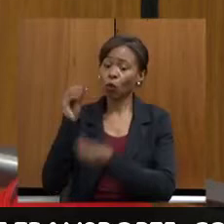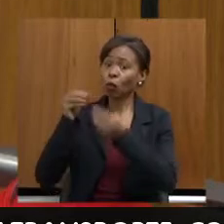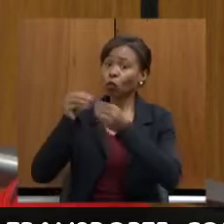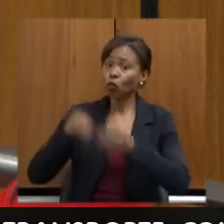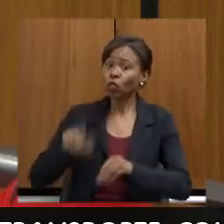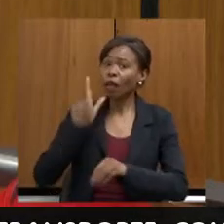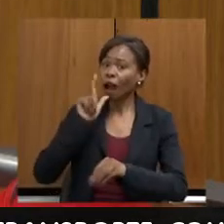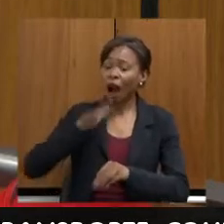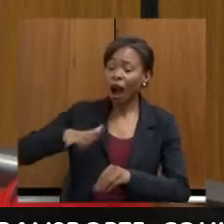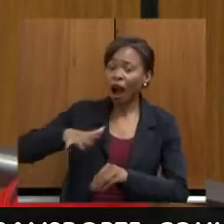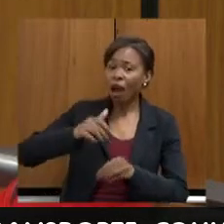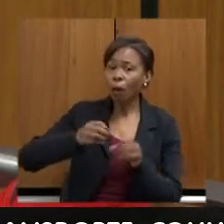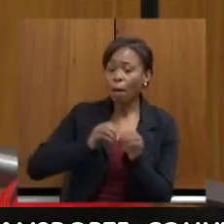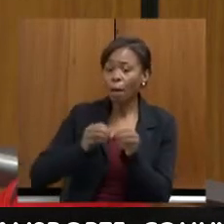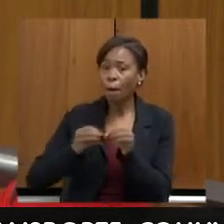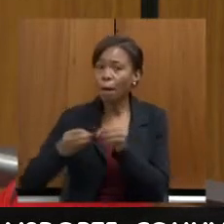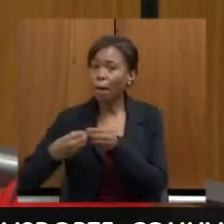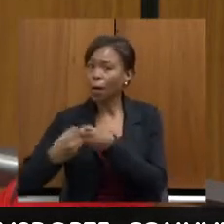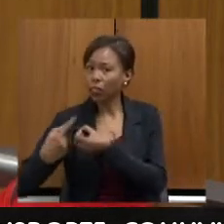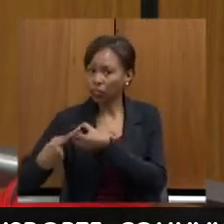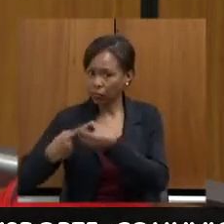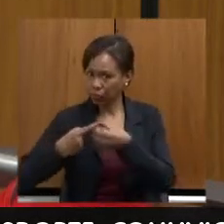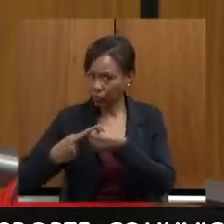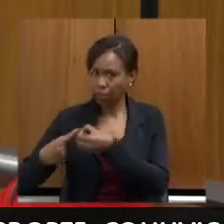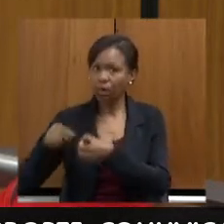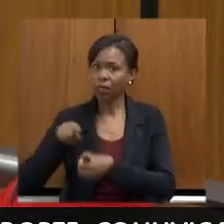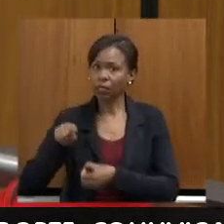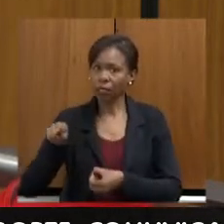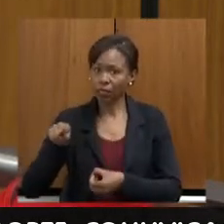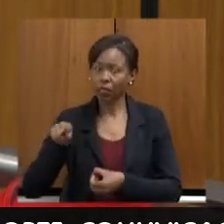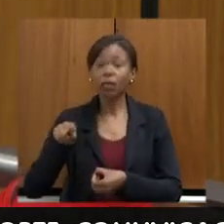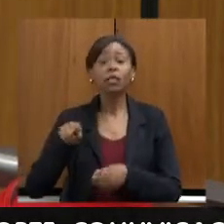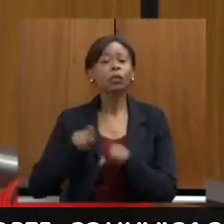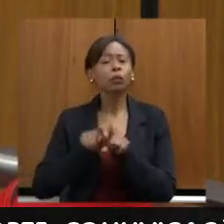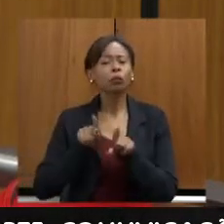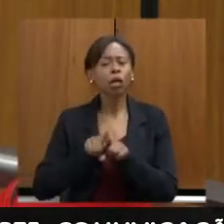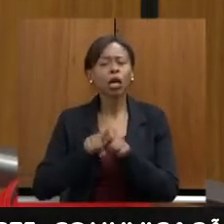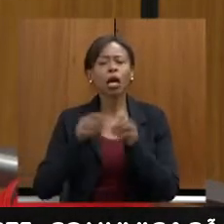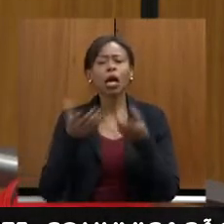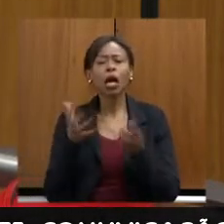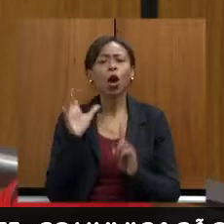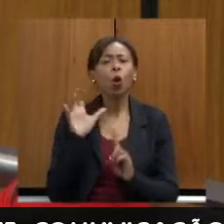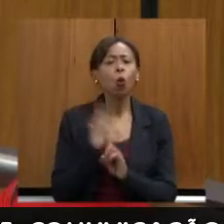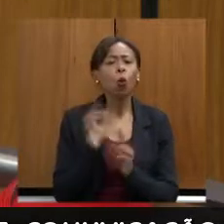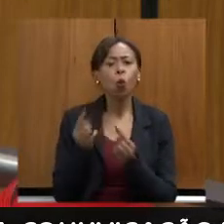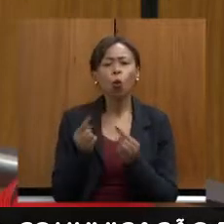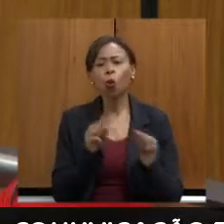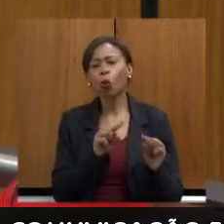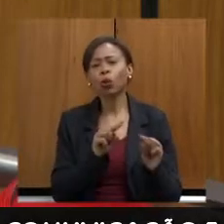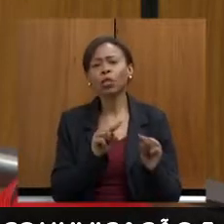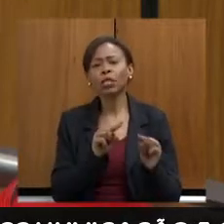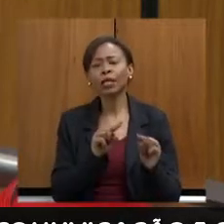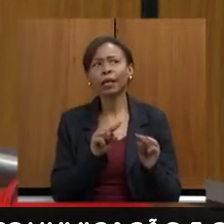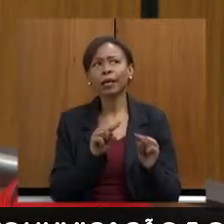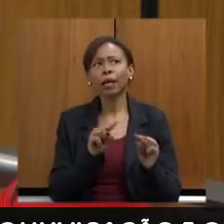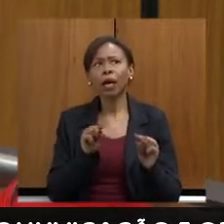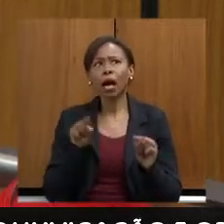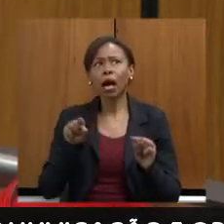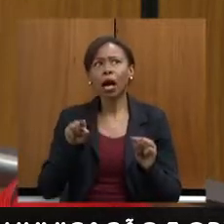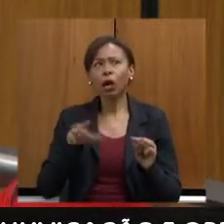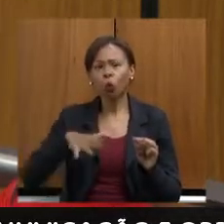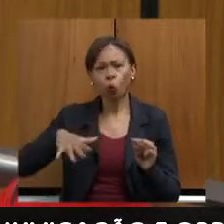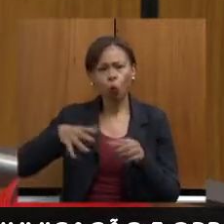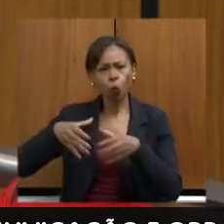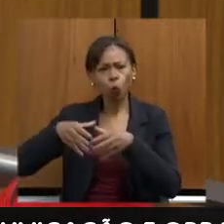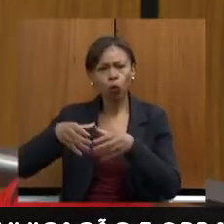da capital e cidades vizinhas nós temos a violação ao direito da consulta da Comunidade dos arturos